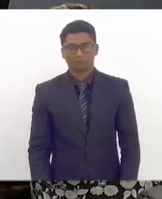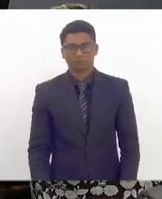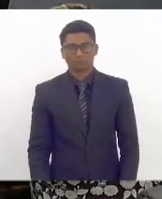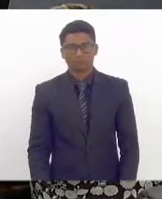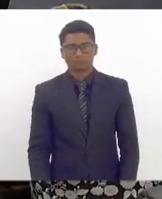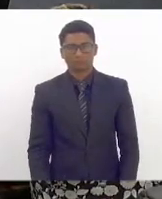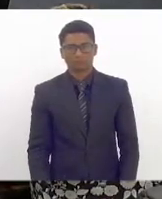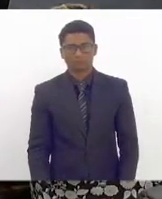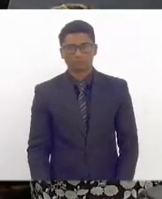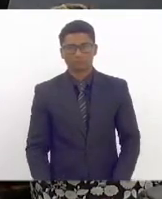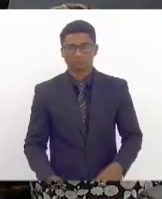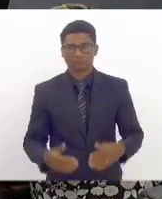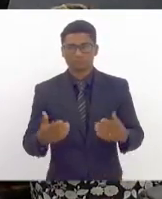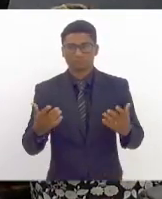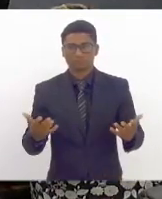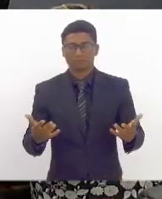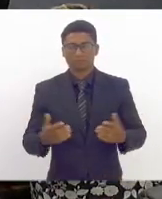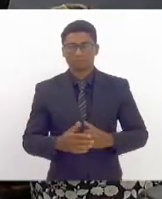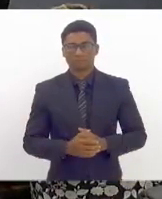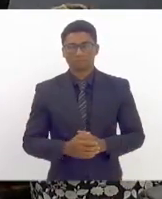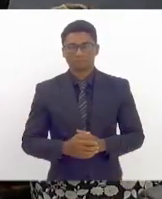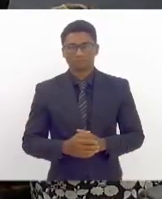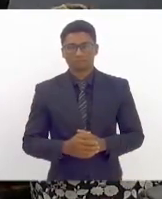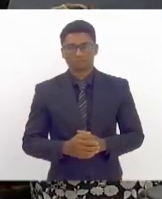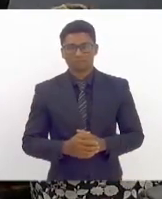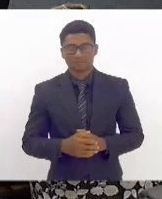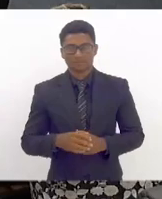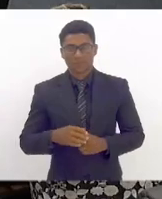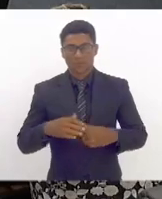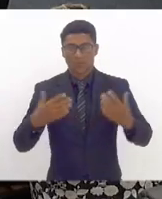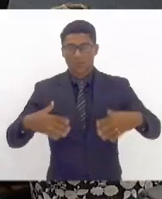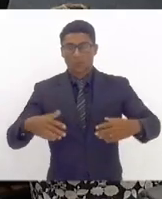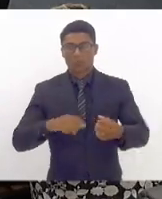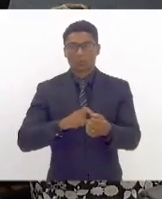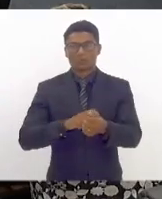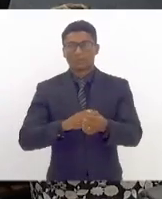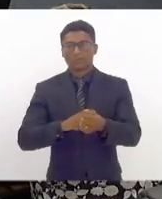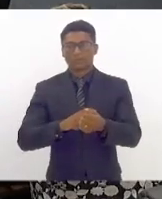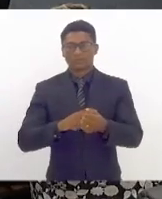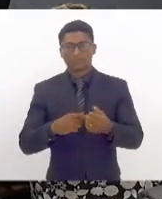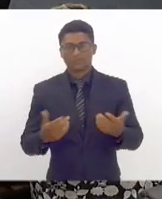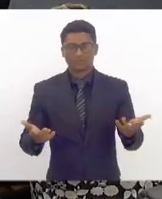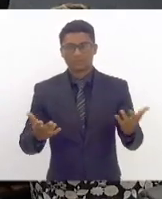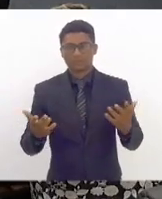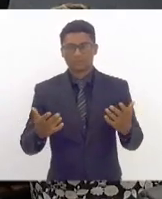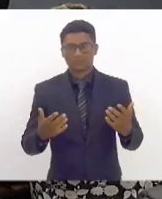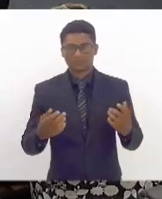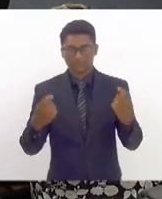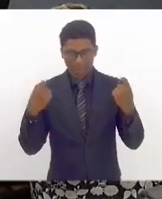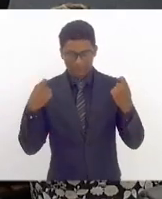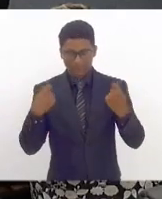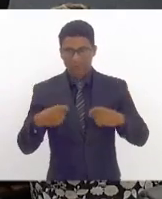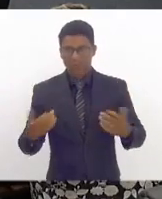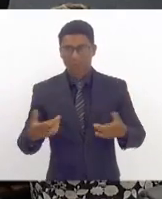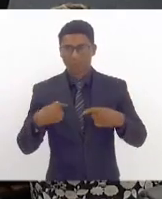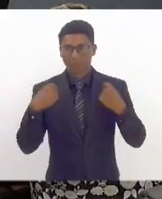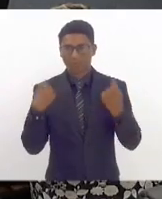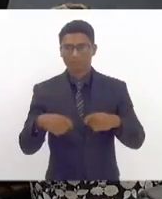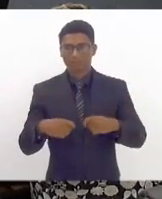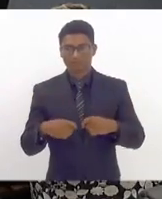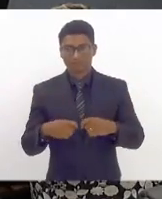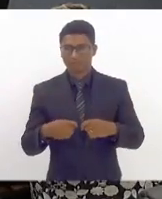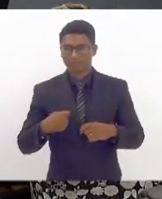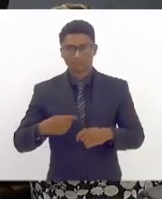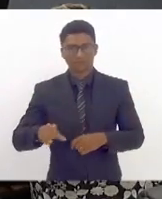essa apresentação né certo nervoso né botei até paletó hoje para vocês verem